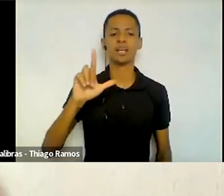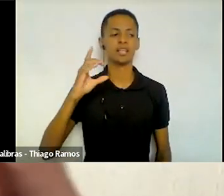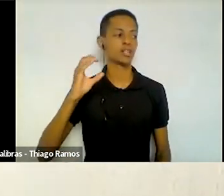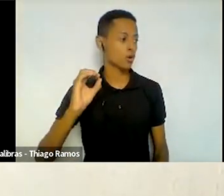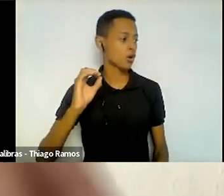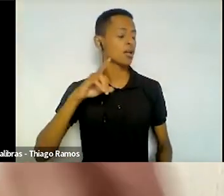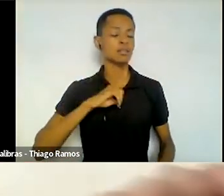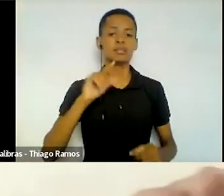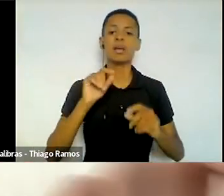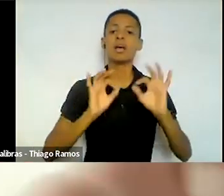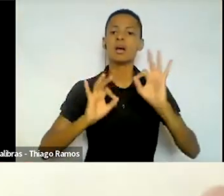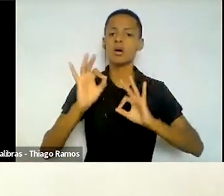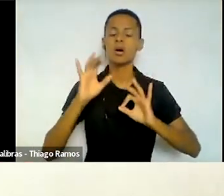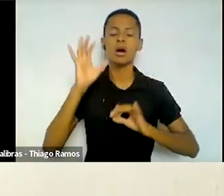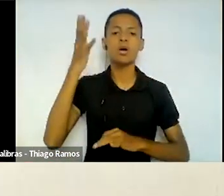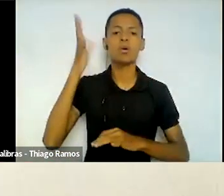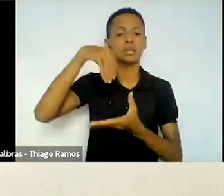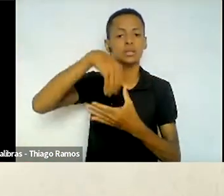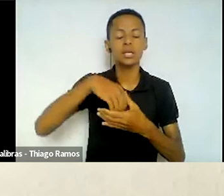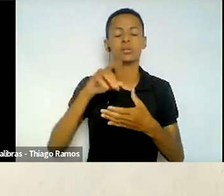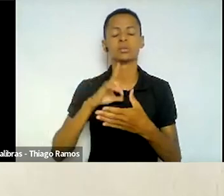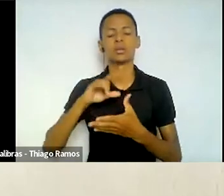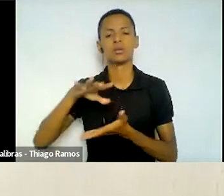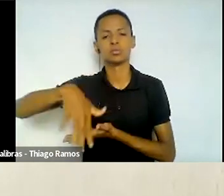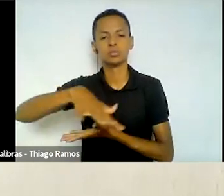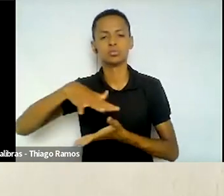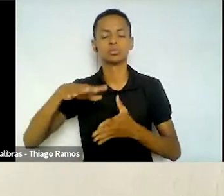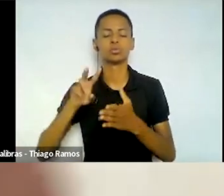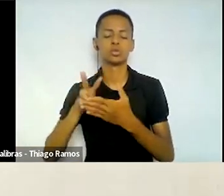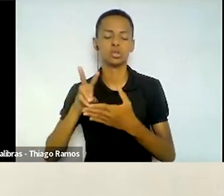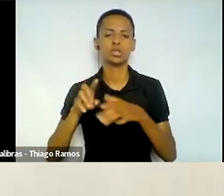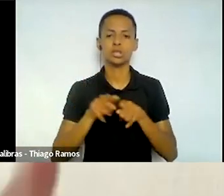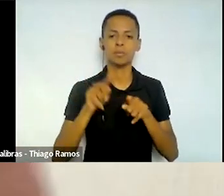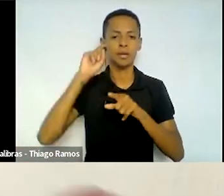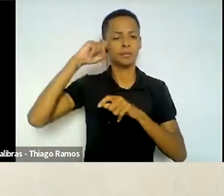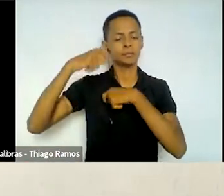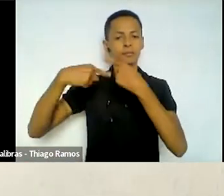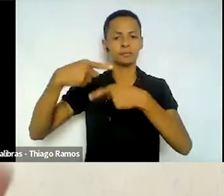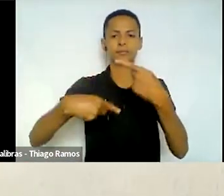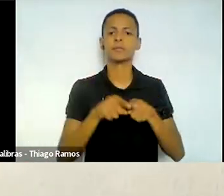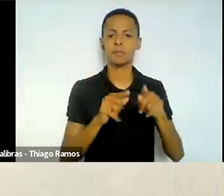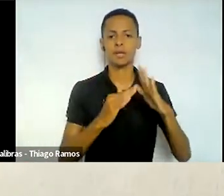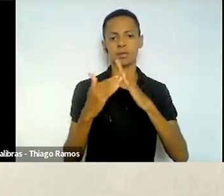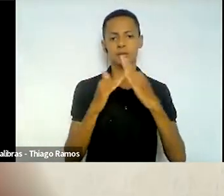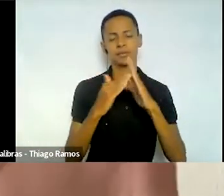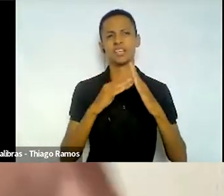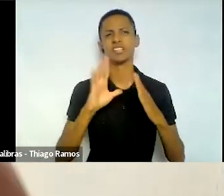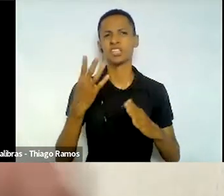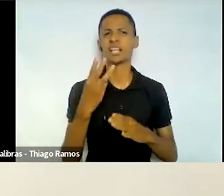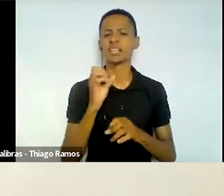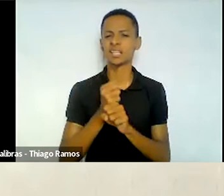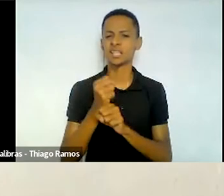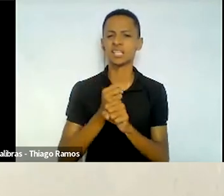territórios indígenas, quilombolas e periféricos e favelados, mesmo nesses aí 30 anos